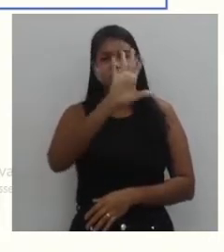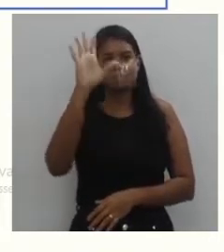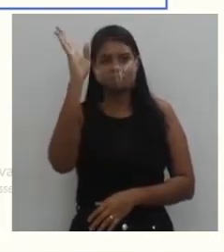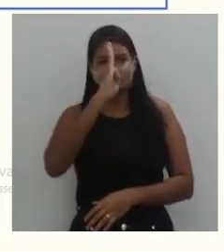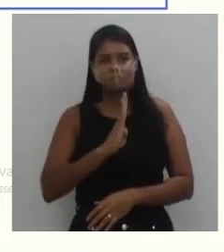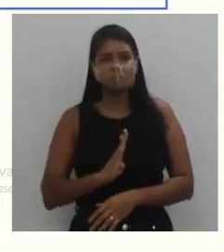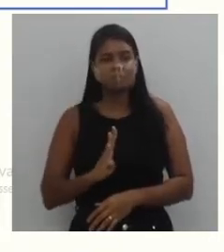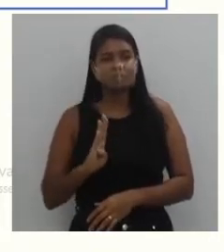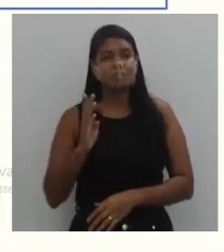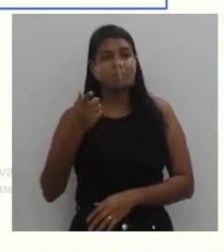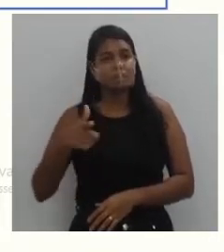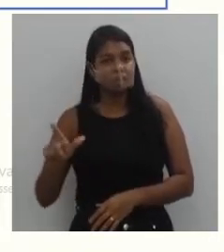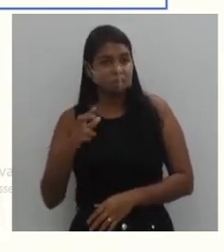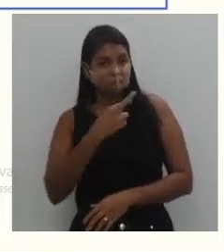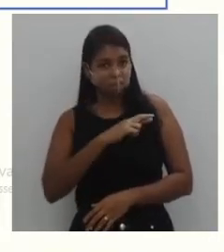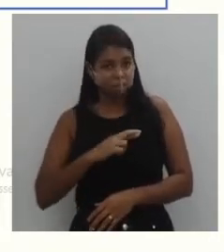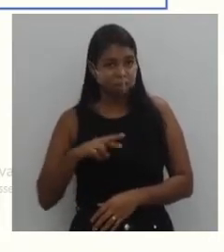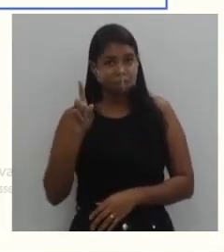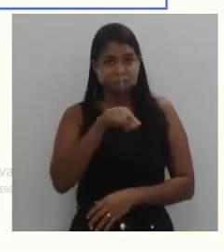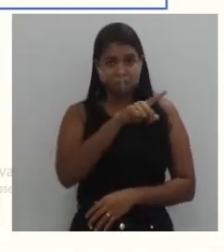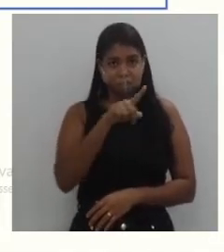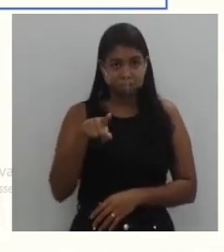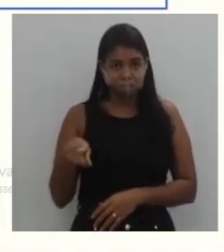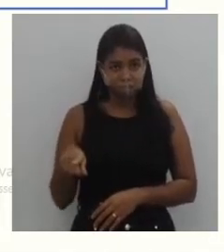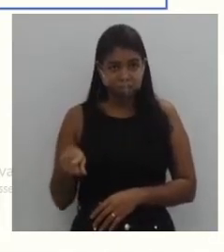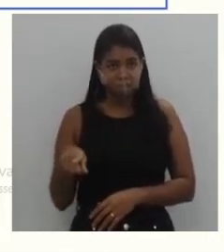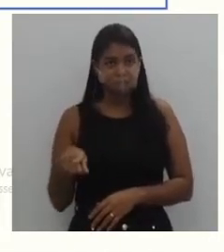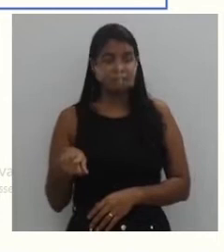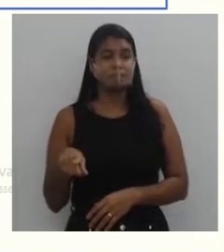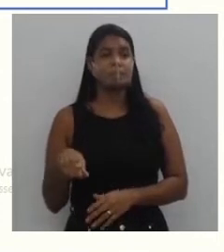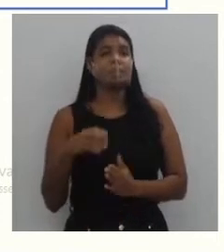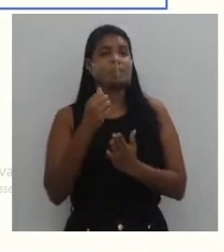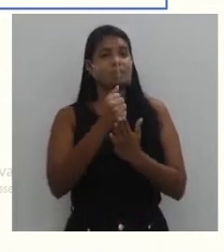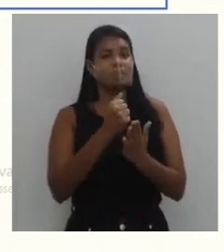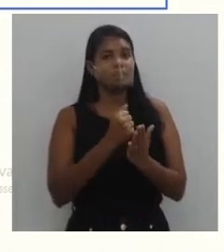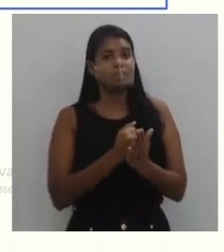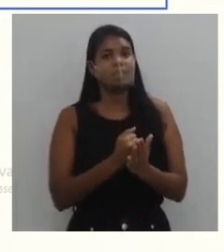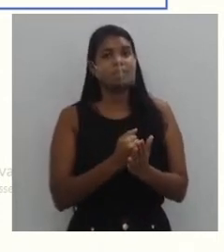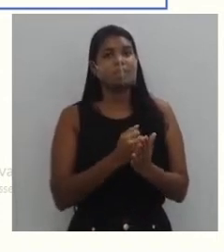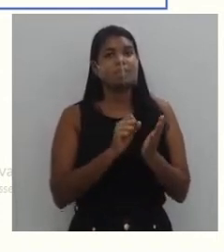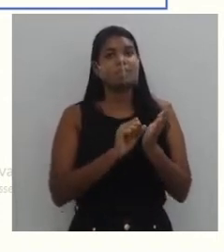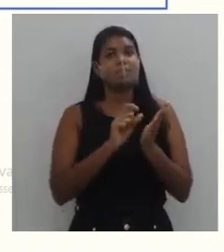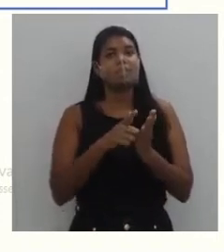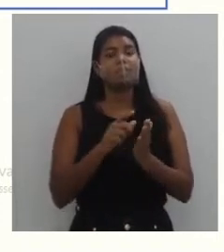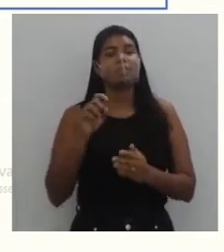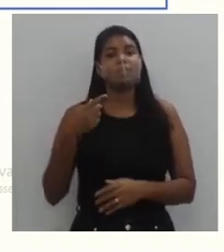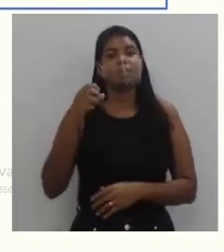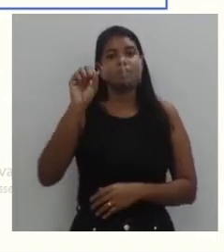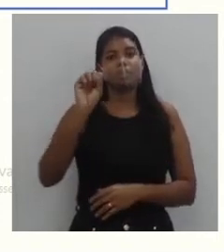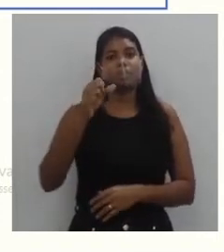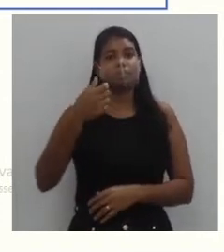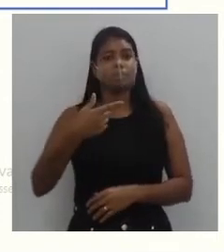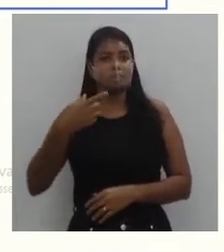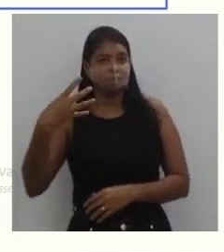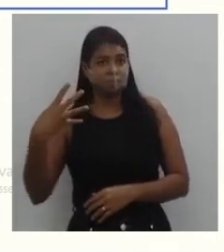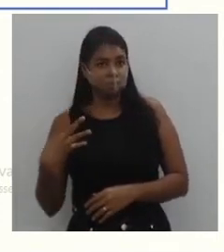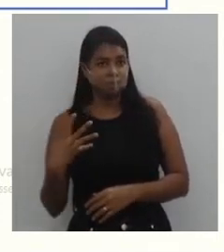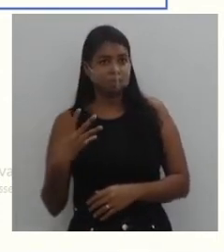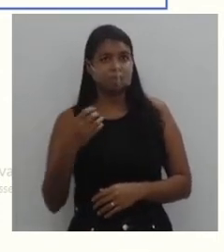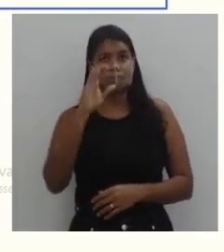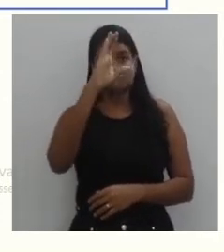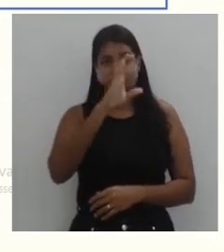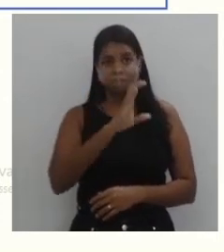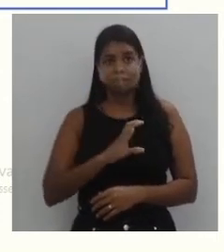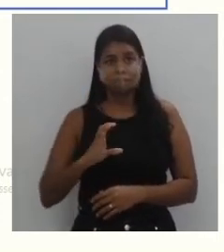eram proibidas em decorrência da norma do artigo da Constituição de 1824. Assim,